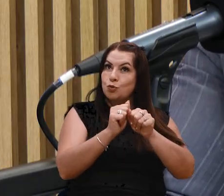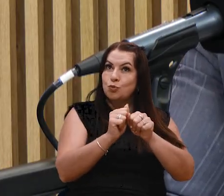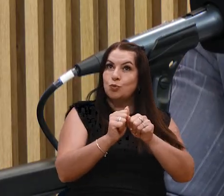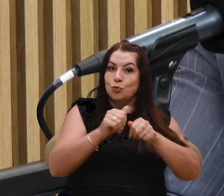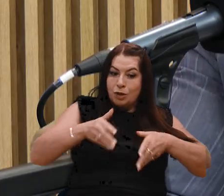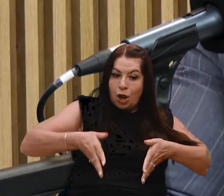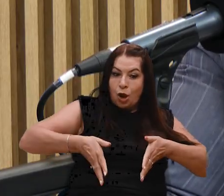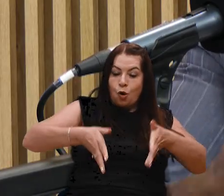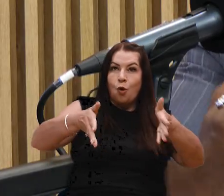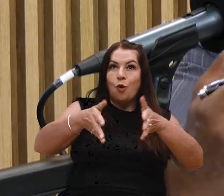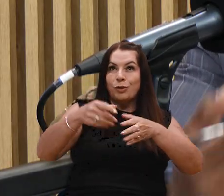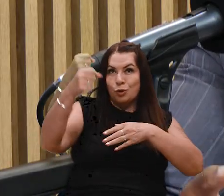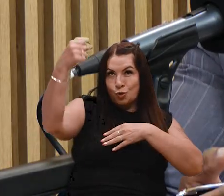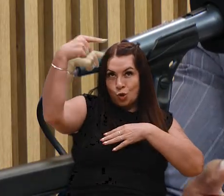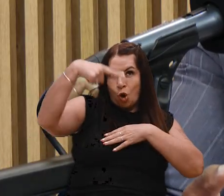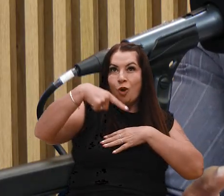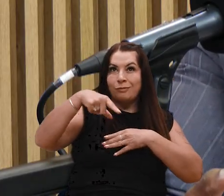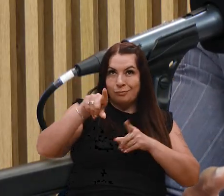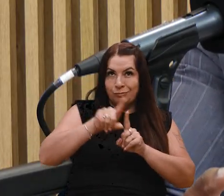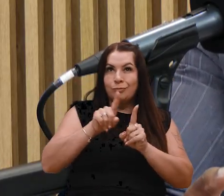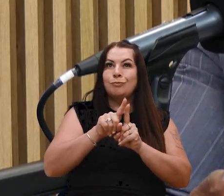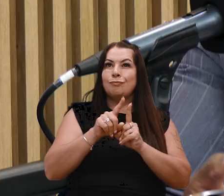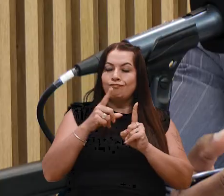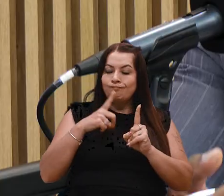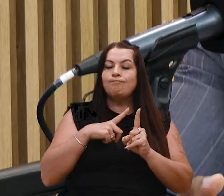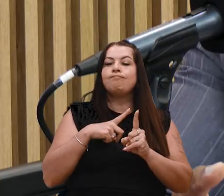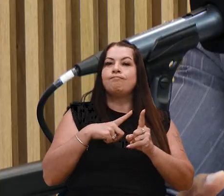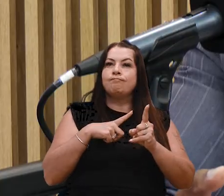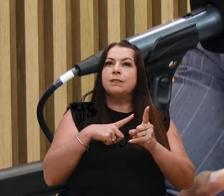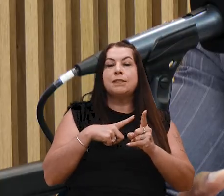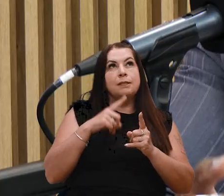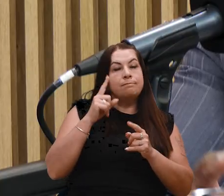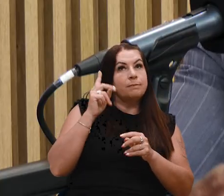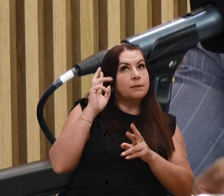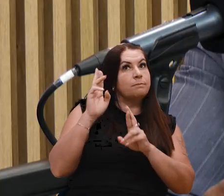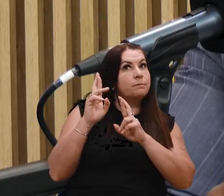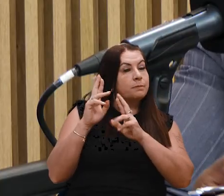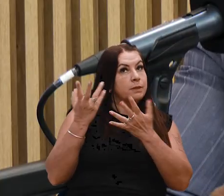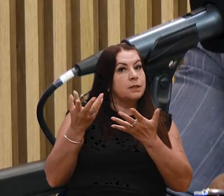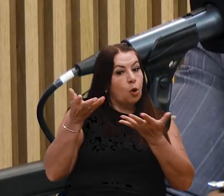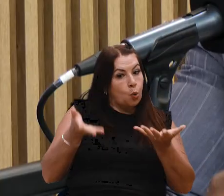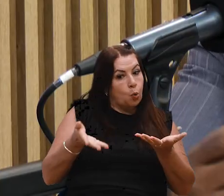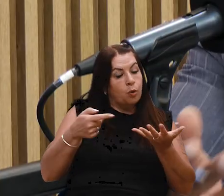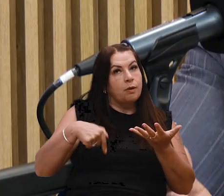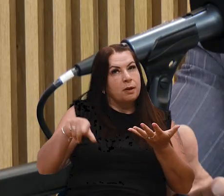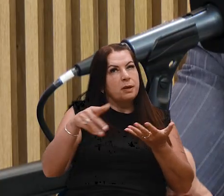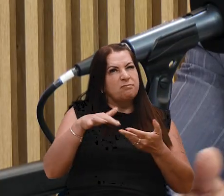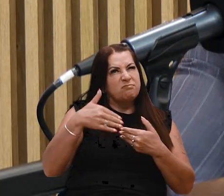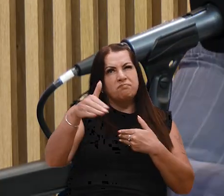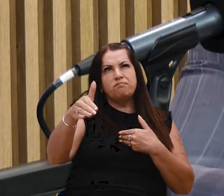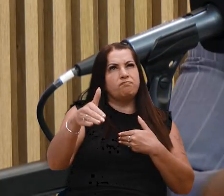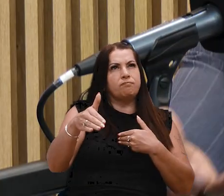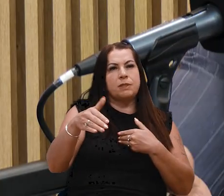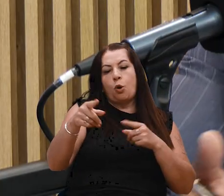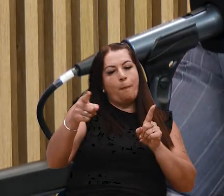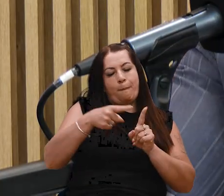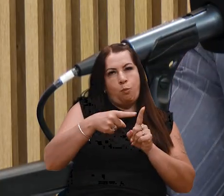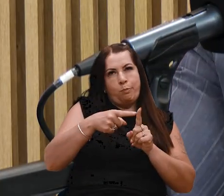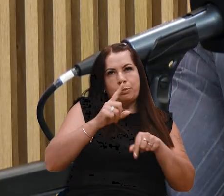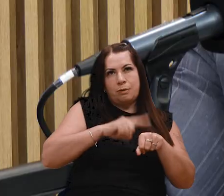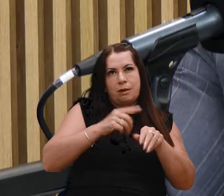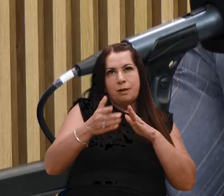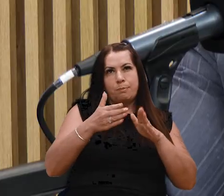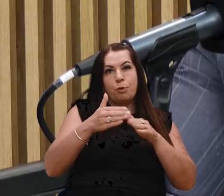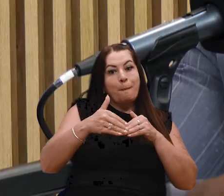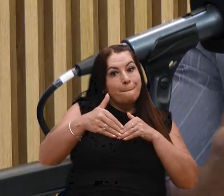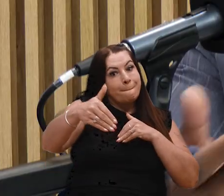Sol. Então, existe essa expectativa, né, que agora, já a médio prazo, não vou dizer a curto, porque algumas coisas